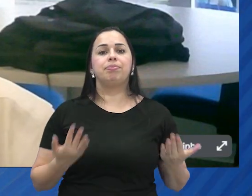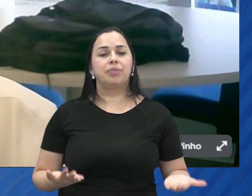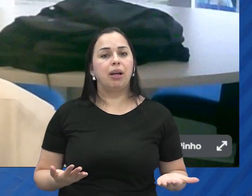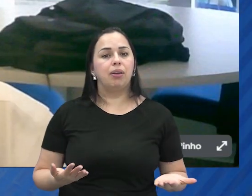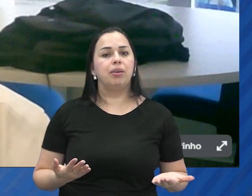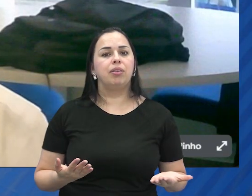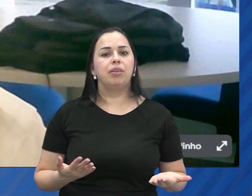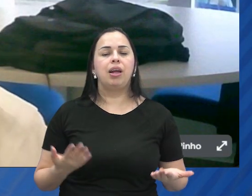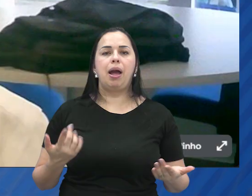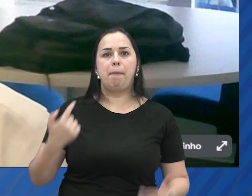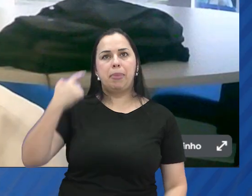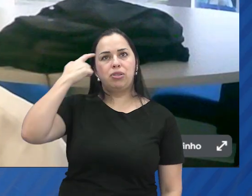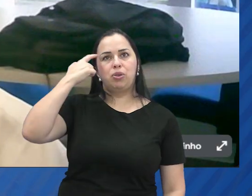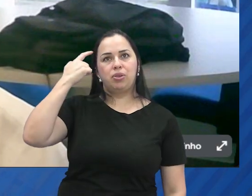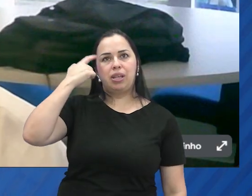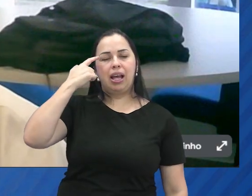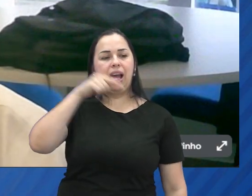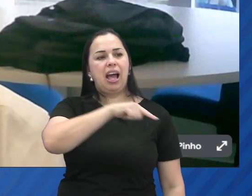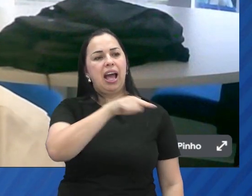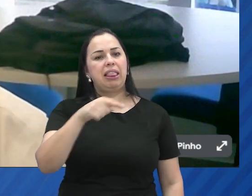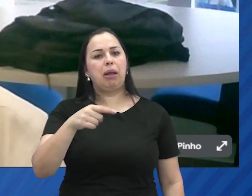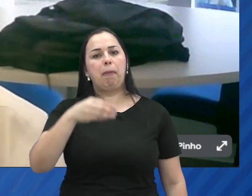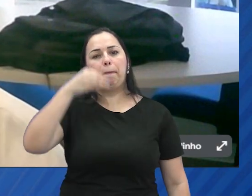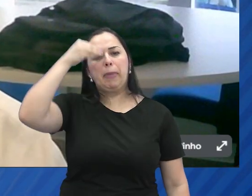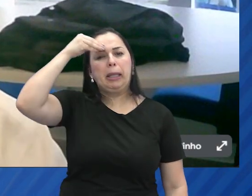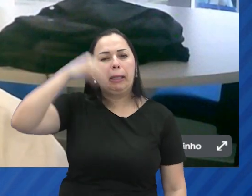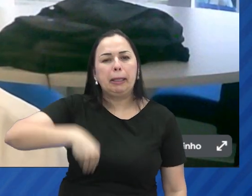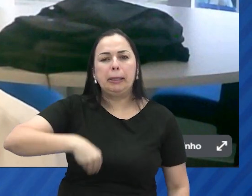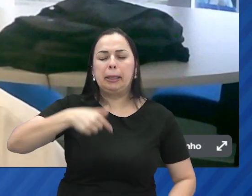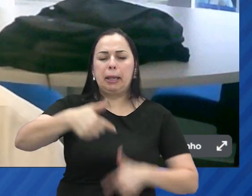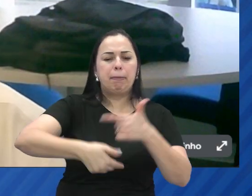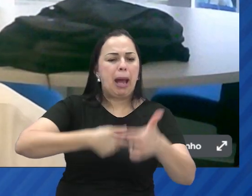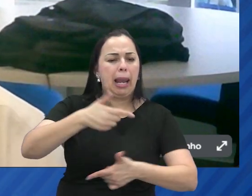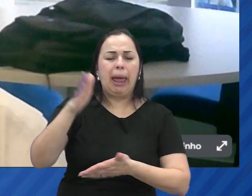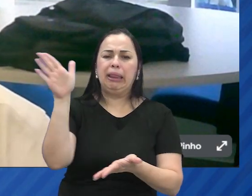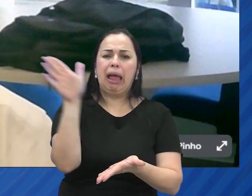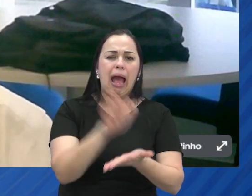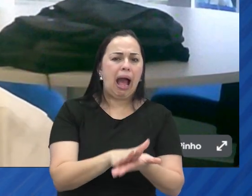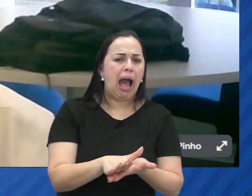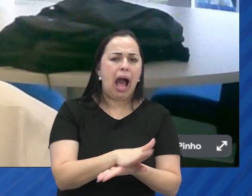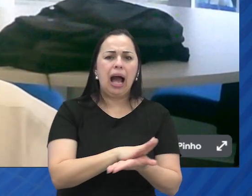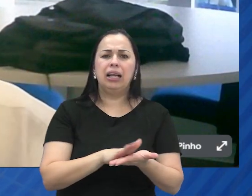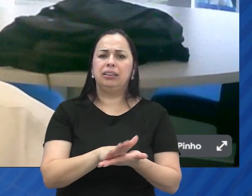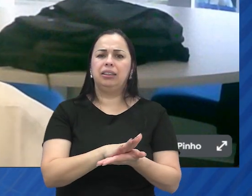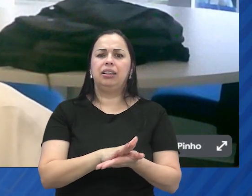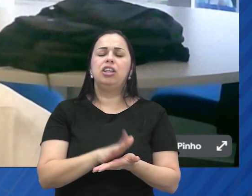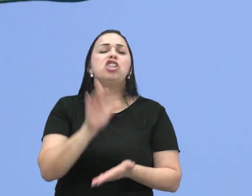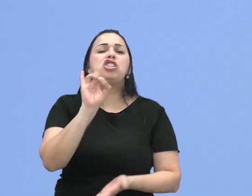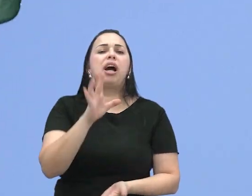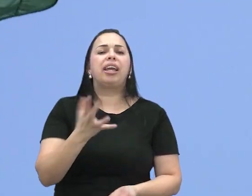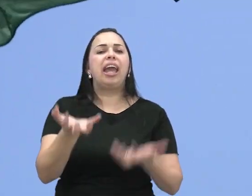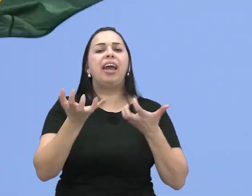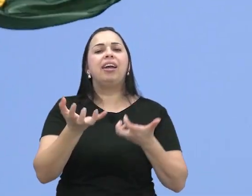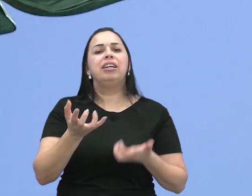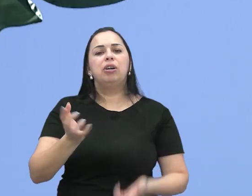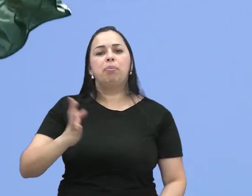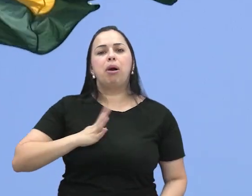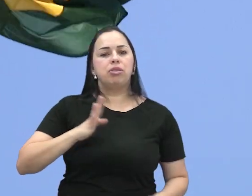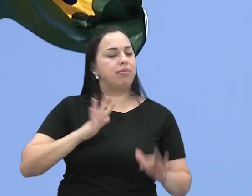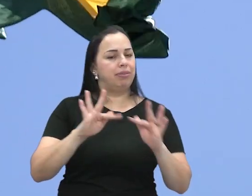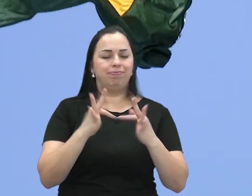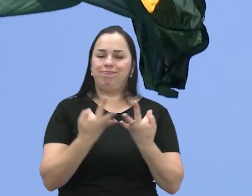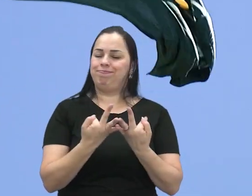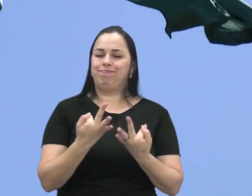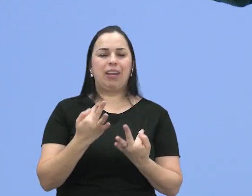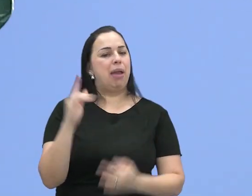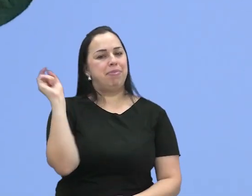é um grande mito, essa história do efeito preguiça e de que a pessoa não vai trabalhar para ter Bolsa Família. A continuidade desses